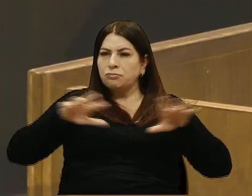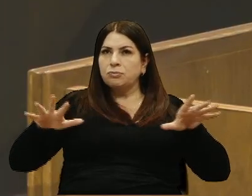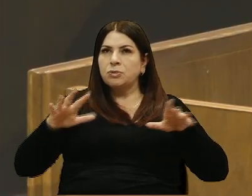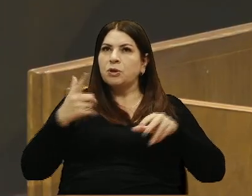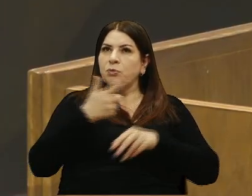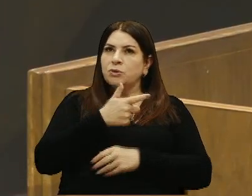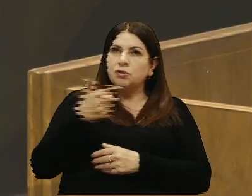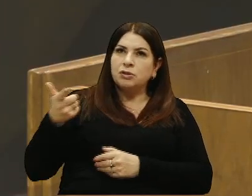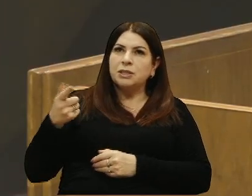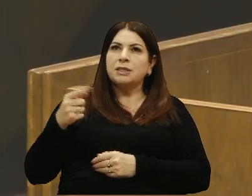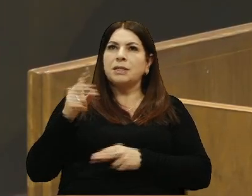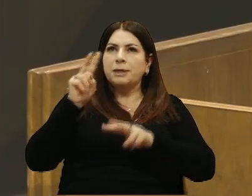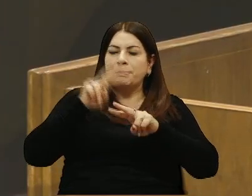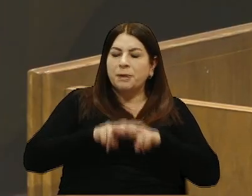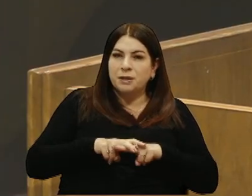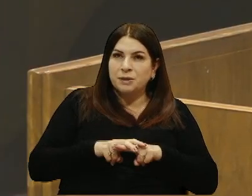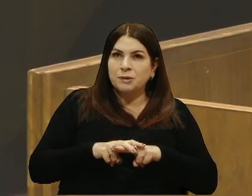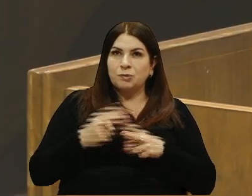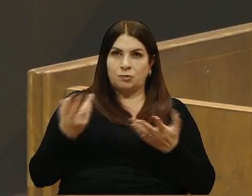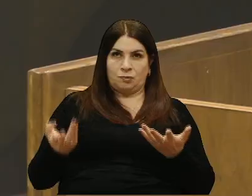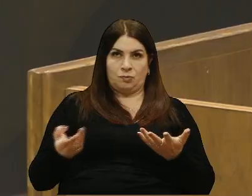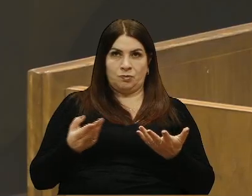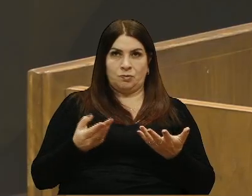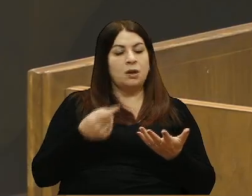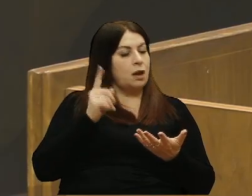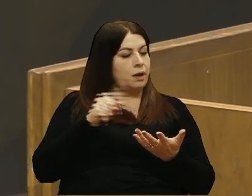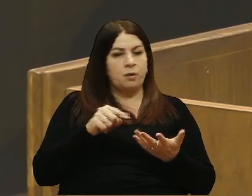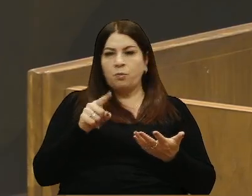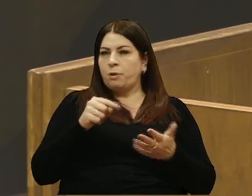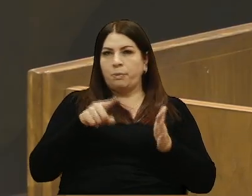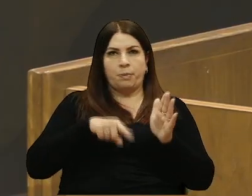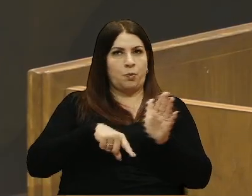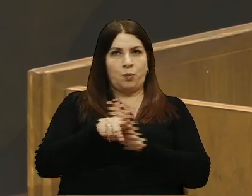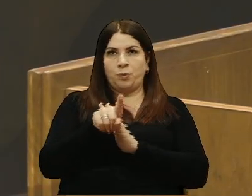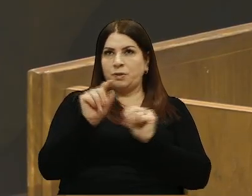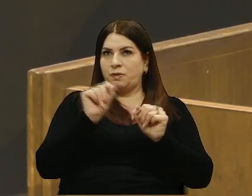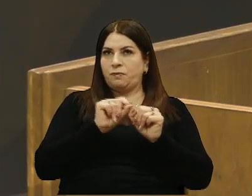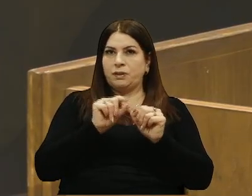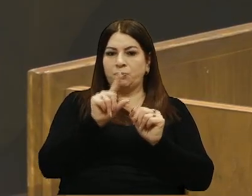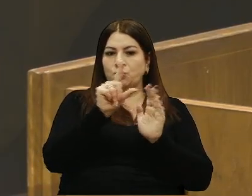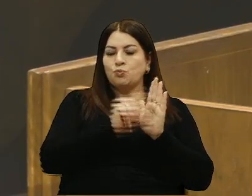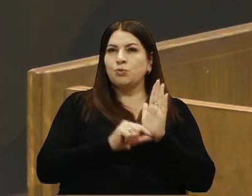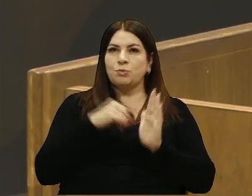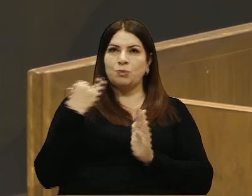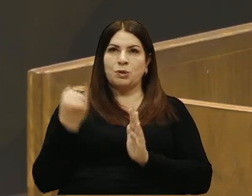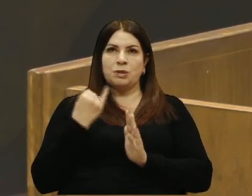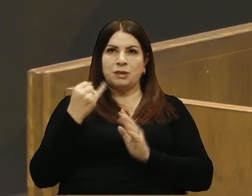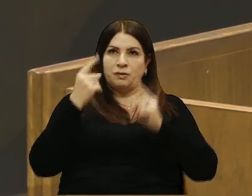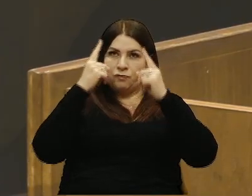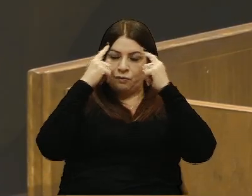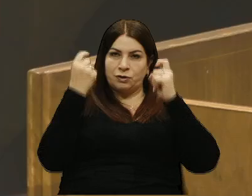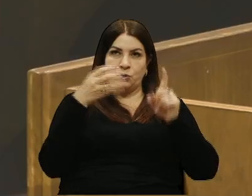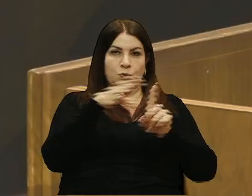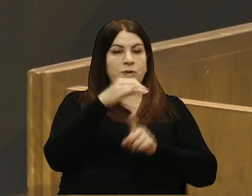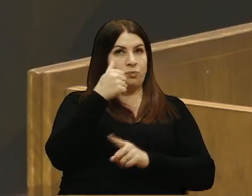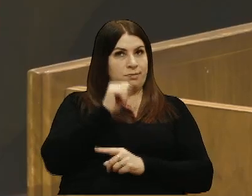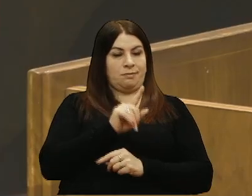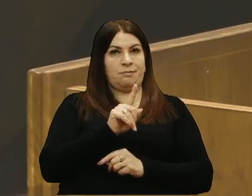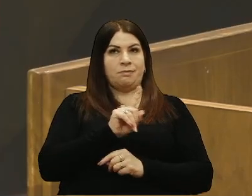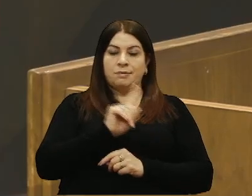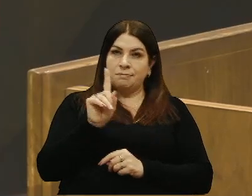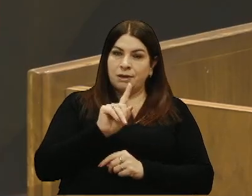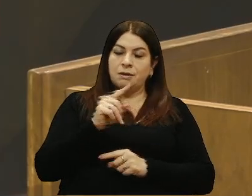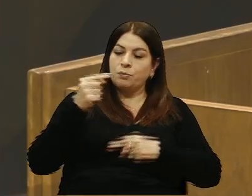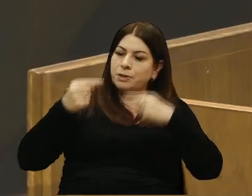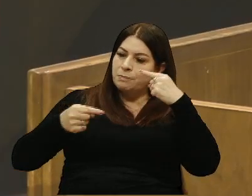não estaria ele preso? Essa não é uma pergunta feita para diminuir a importância da violência contra a mulher, mas é